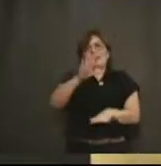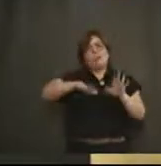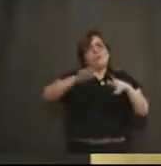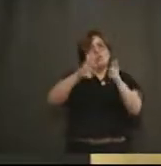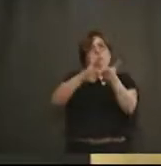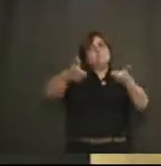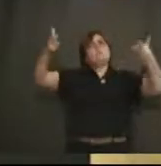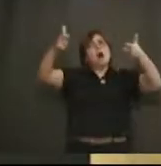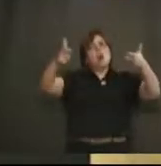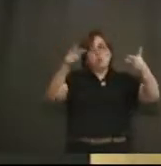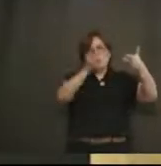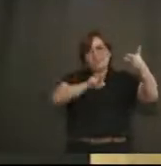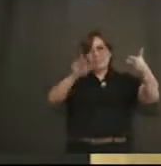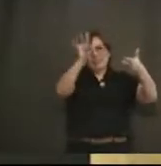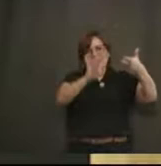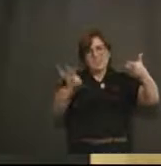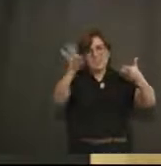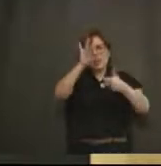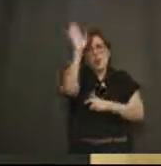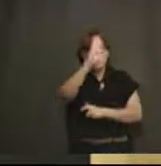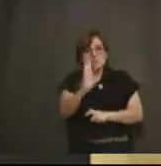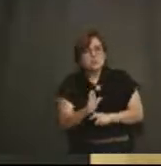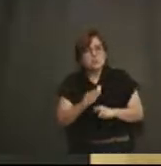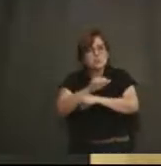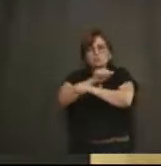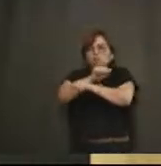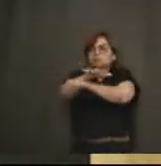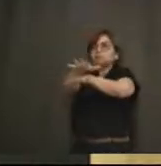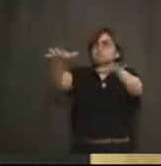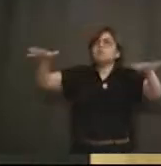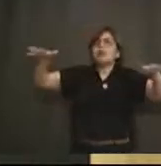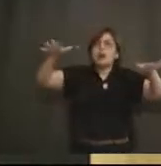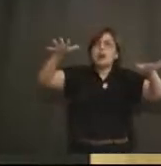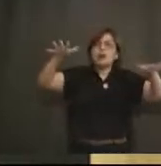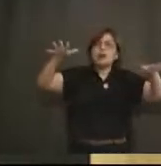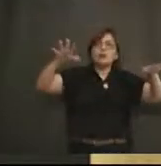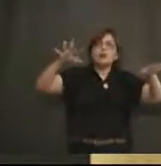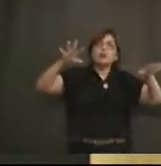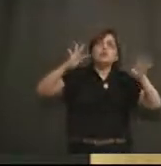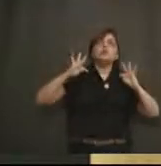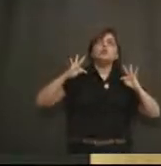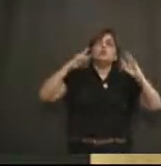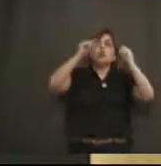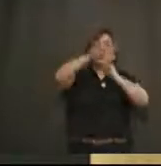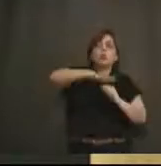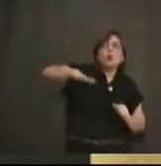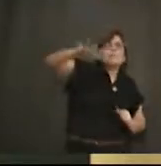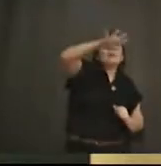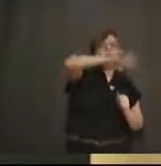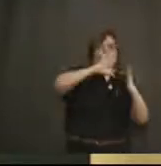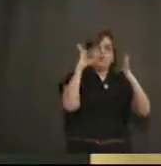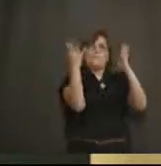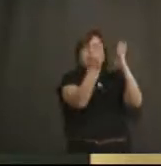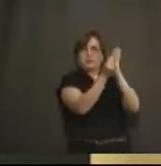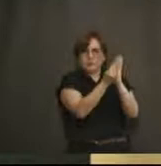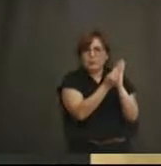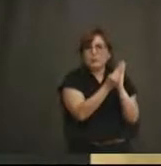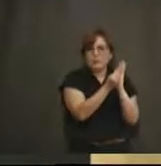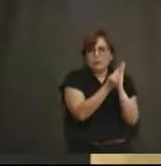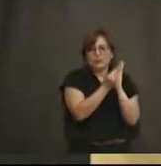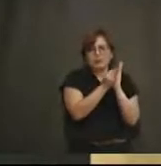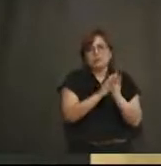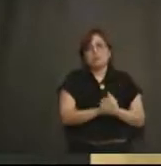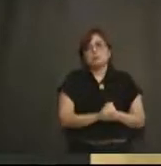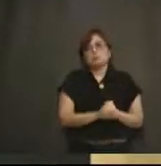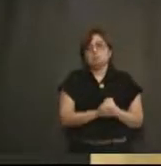federais do Brasil, espalhada por todo o território amazônico, e